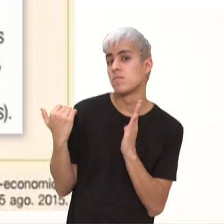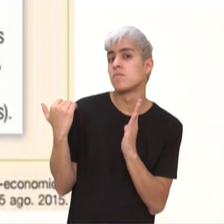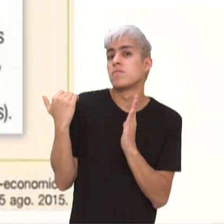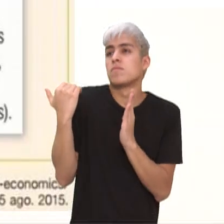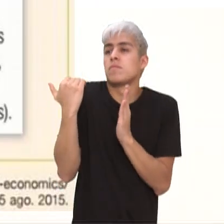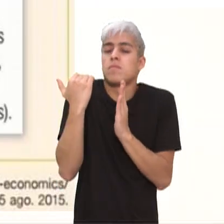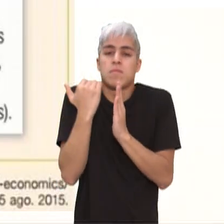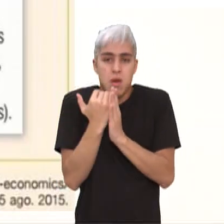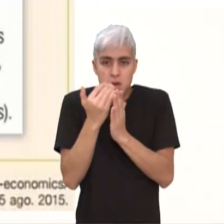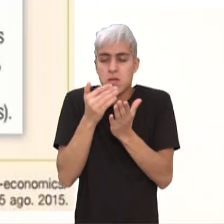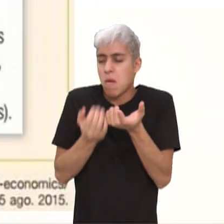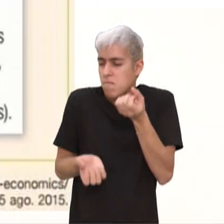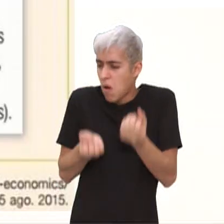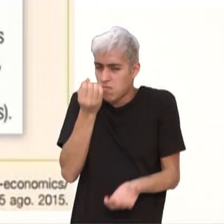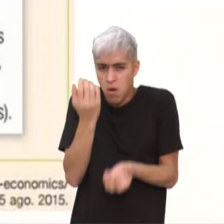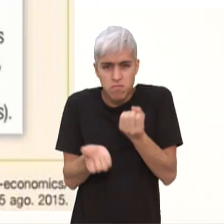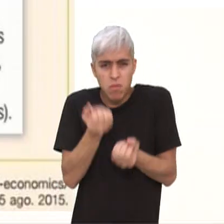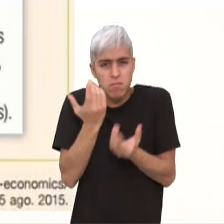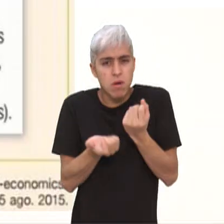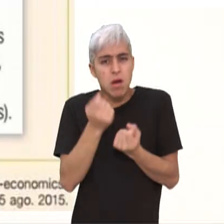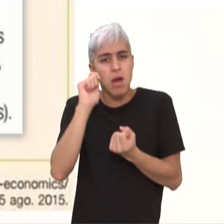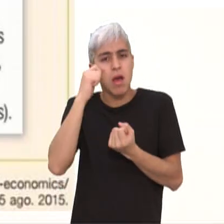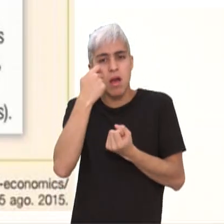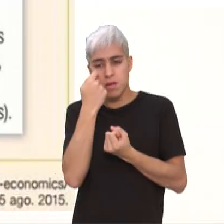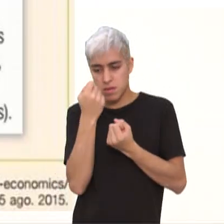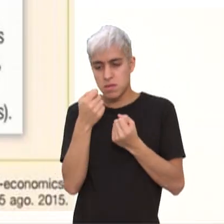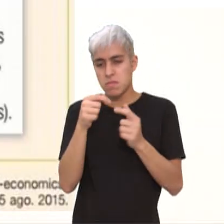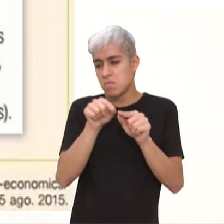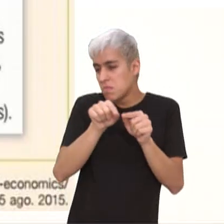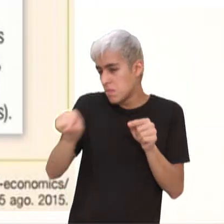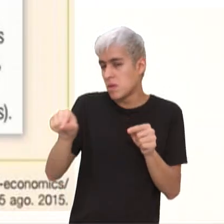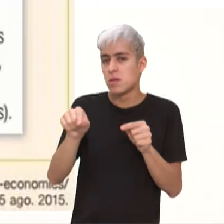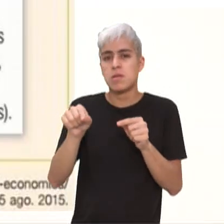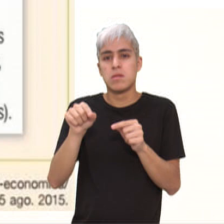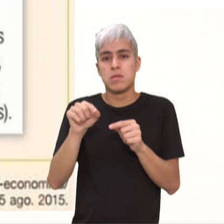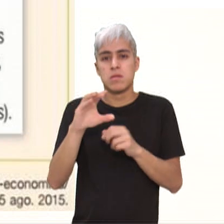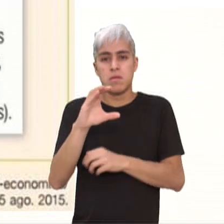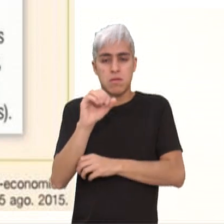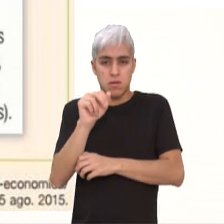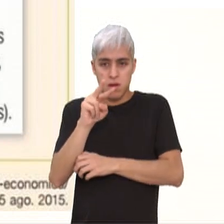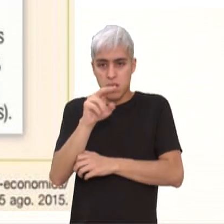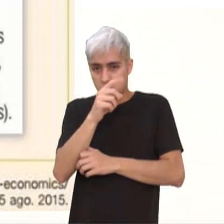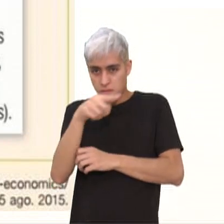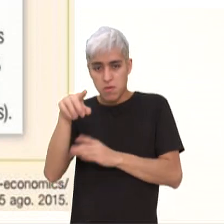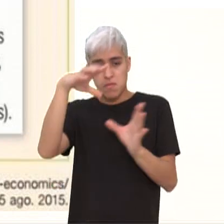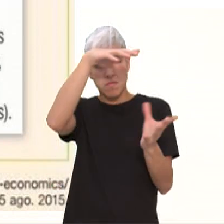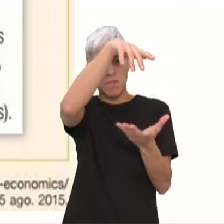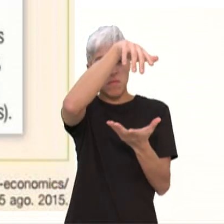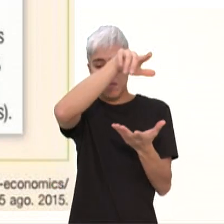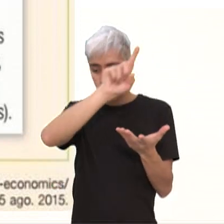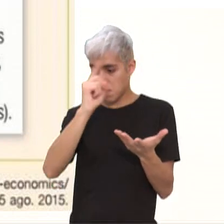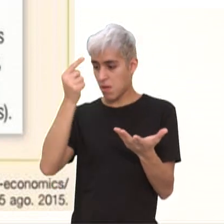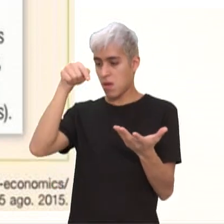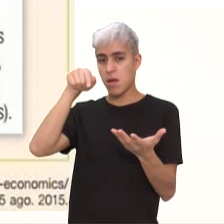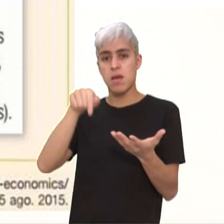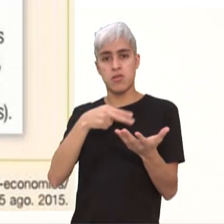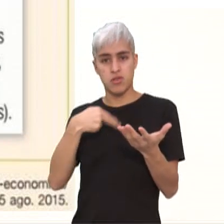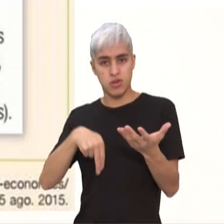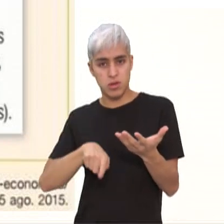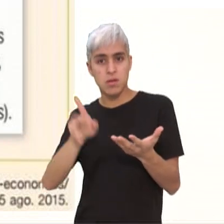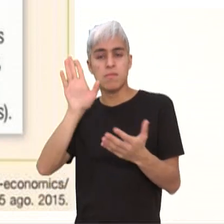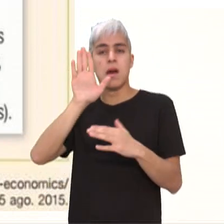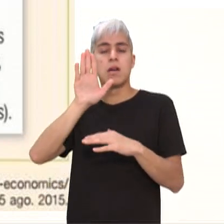como grande produtor, né, da questão mundial da produção do